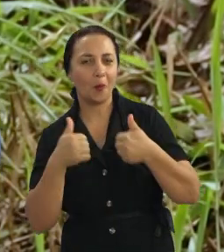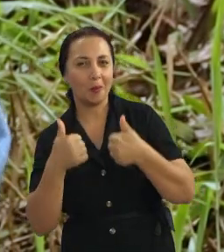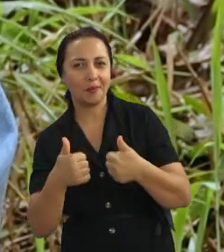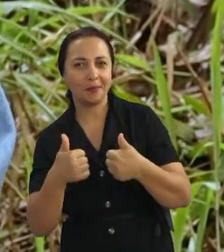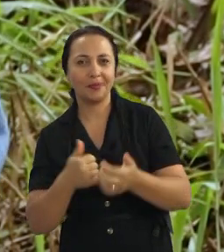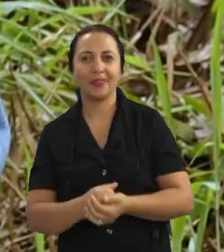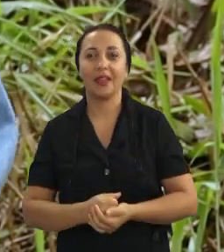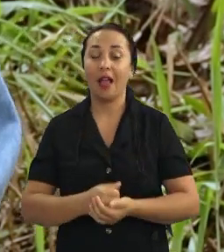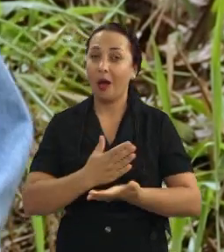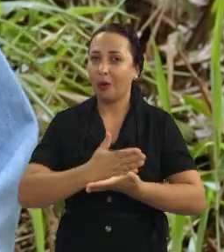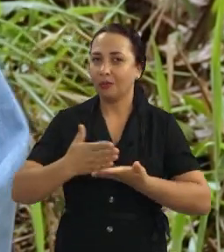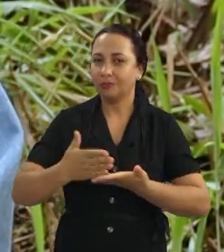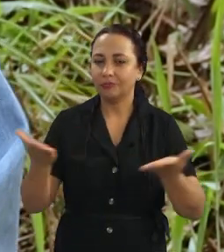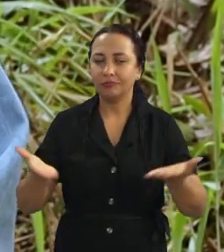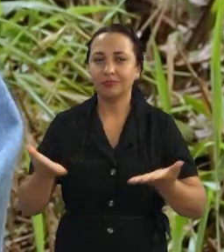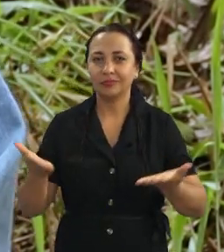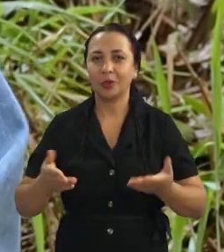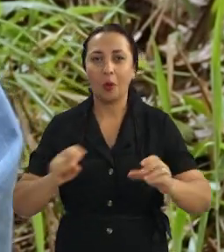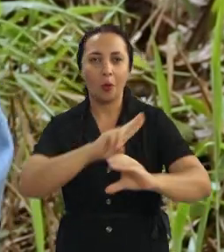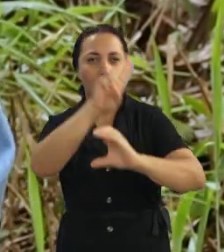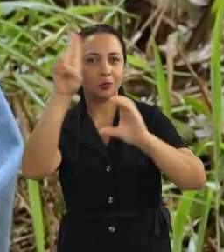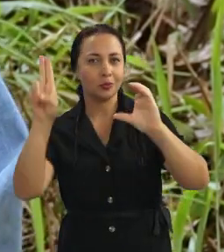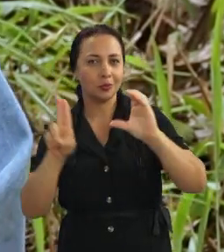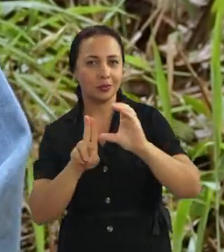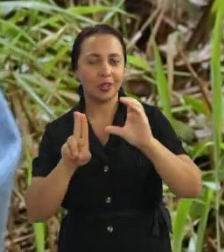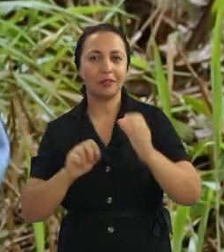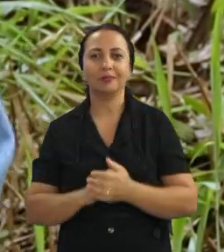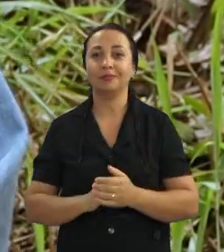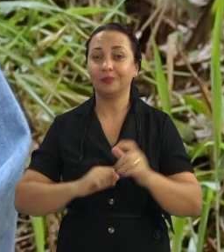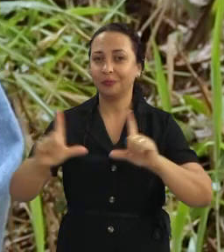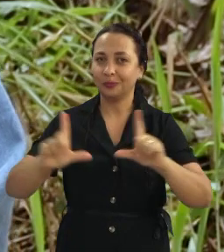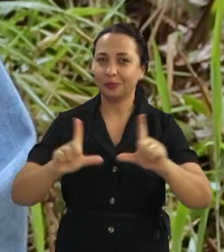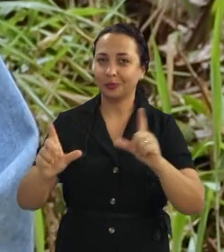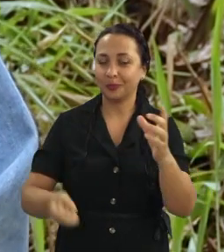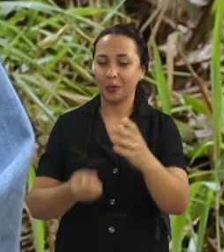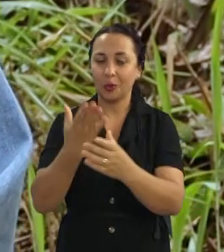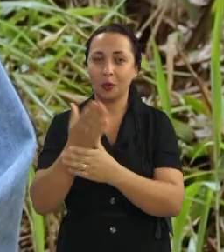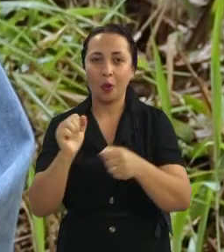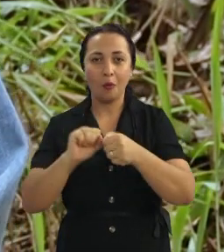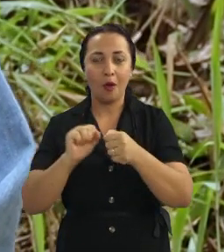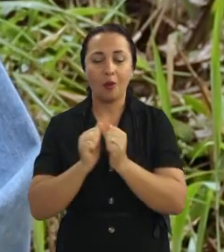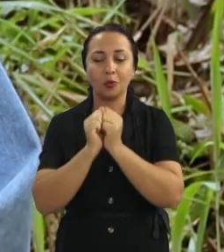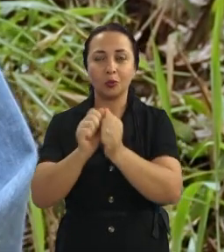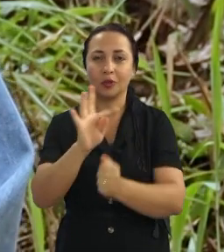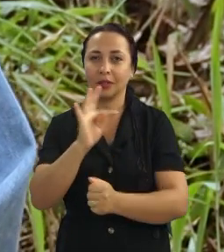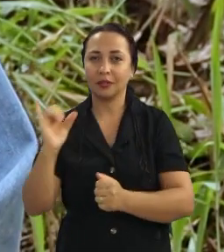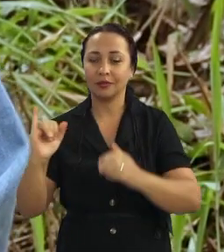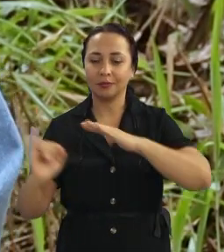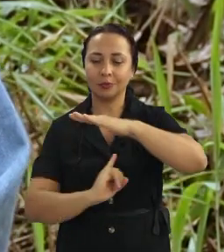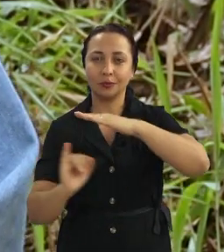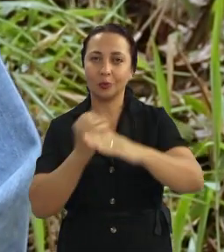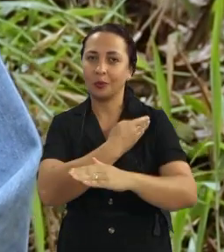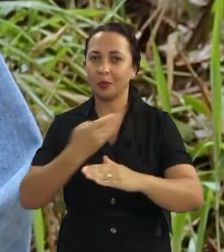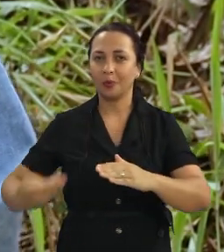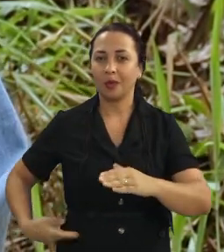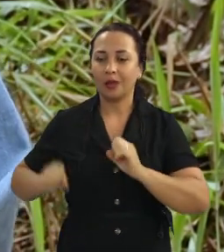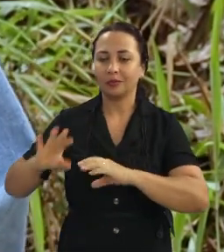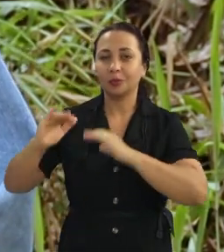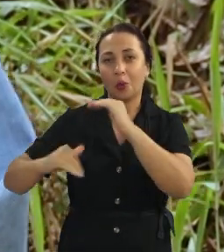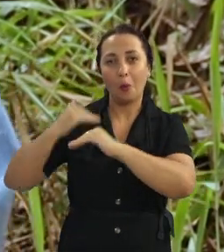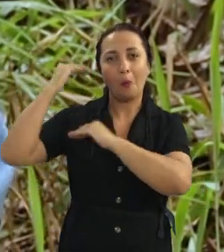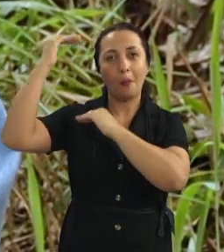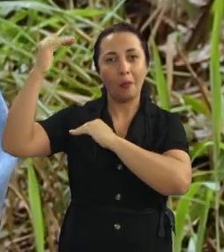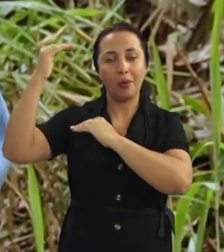Olá, tudo bem? A partir de agora começa mais um Universiência, um programa feito por TVs e instituições públicas de ensino